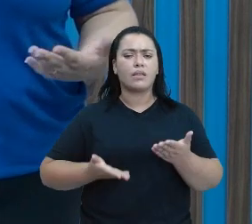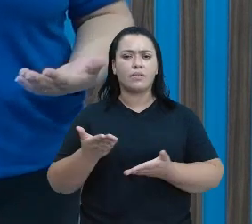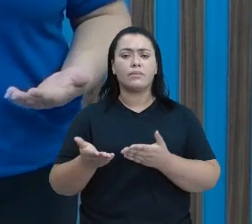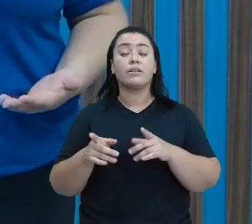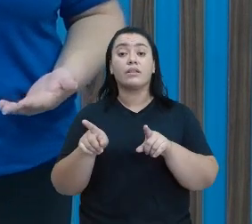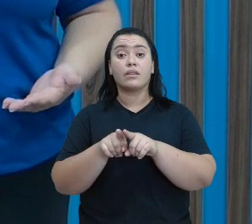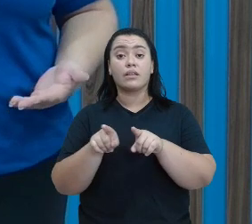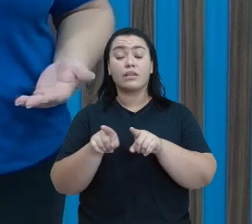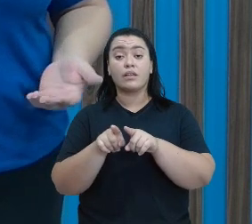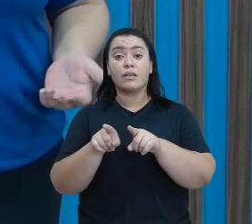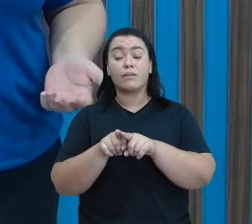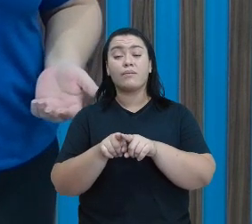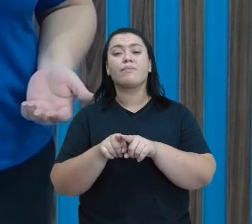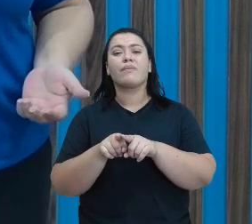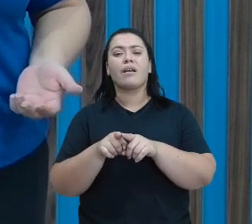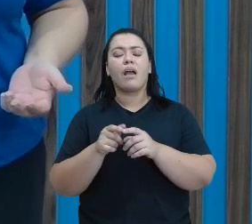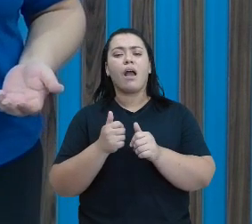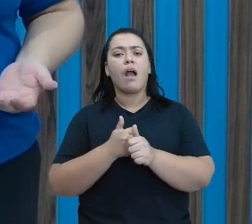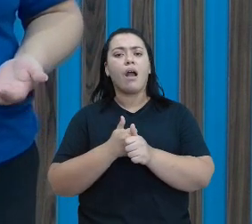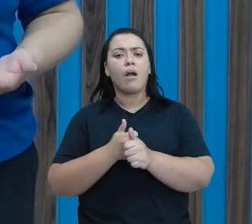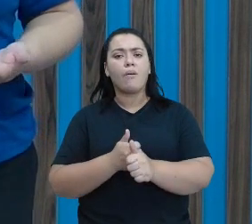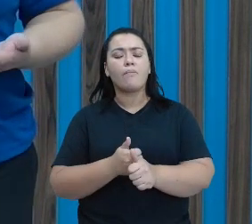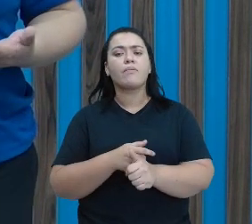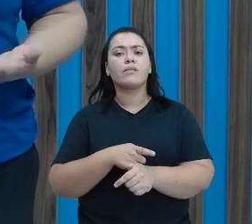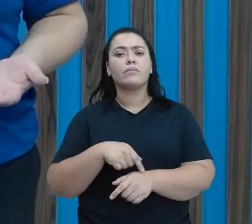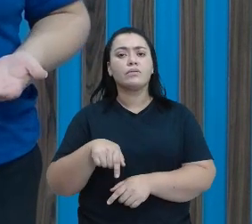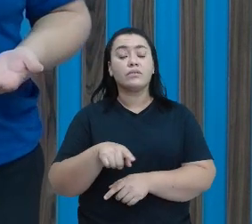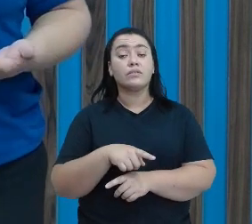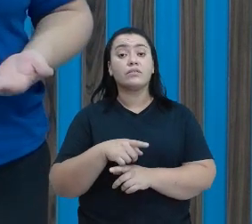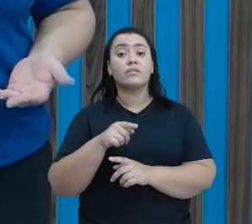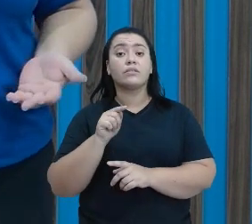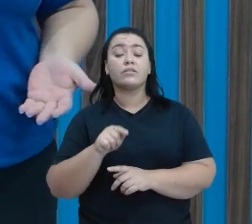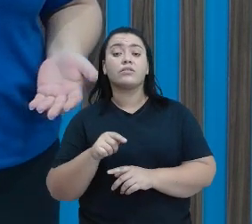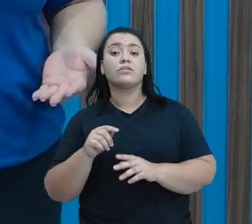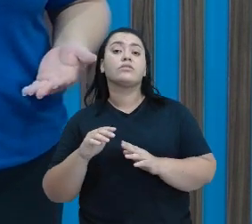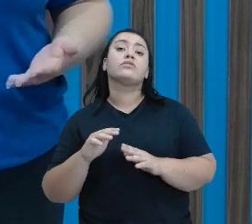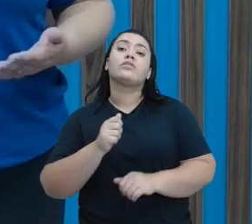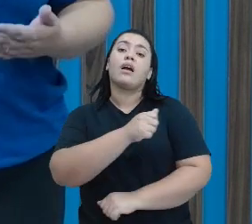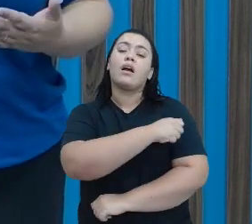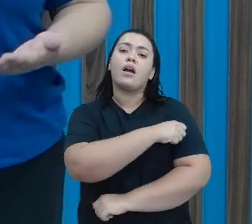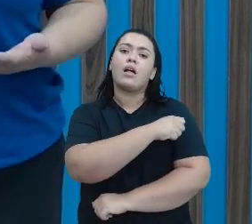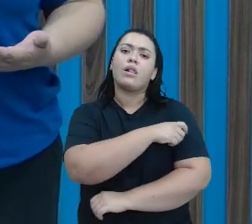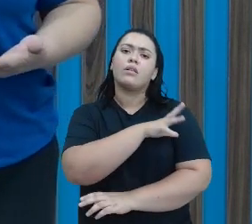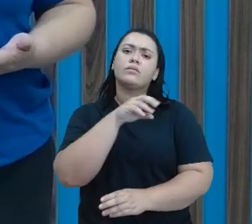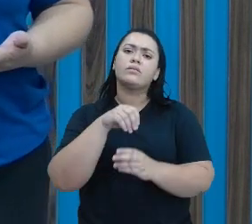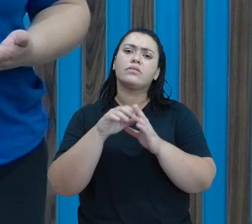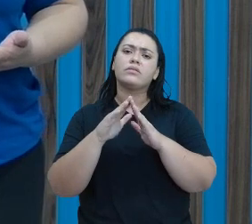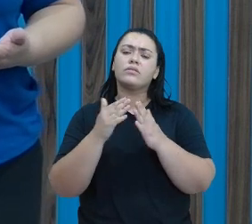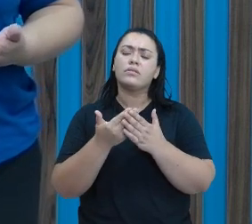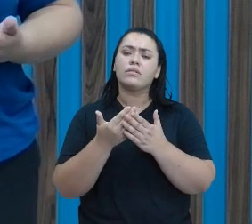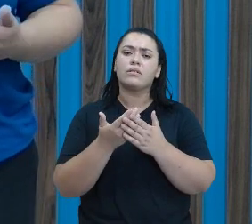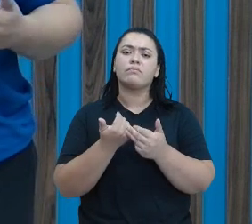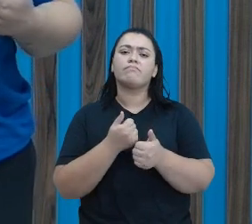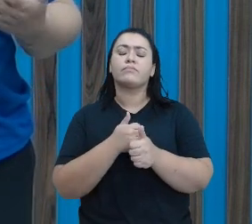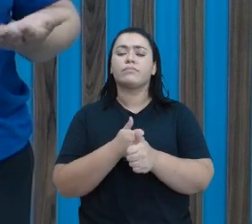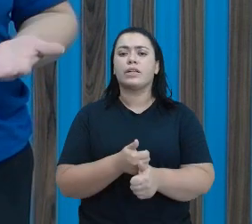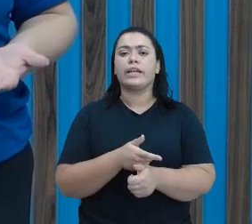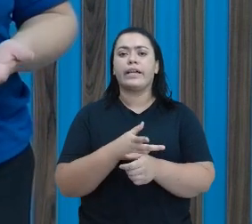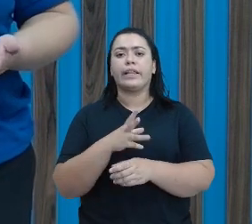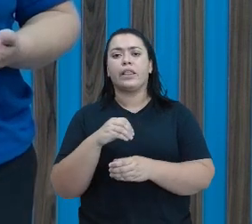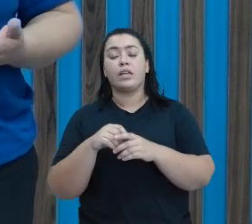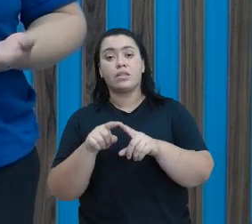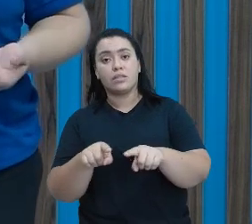esse acompanhamento desses estudantes lá dentro da escola e acompanhar ele na sala de aula, junto